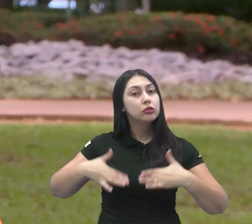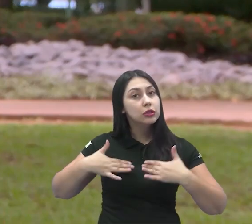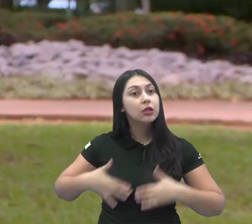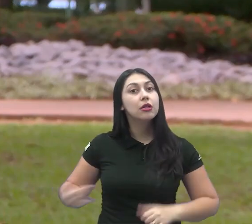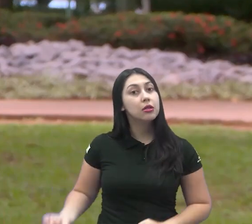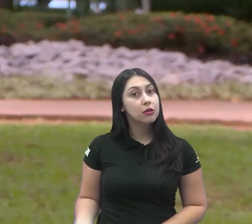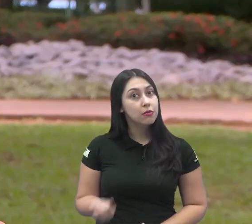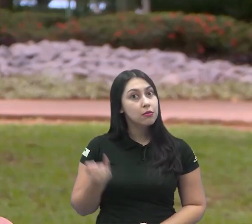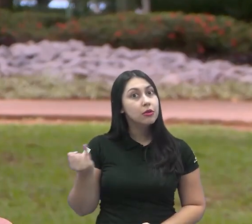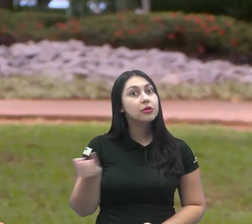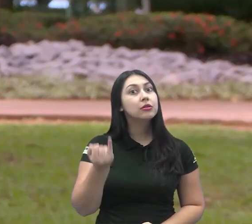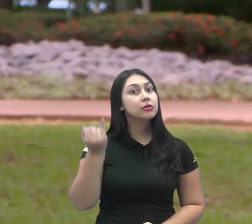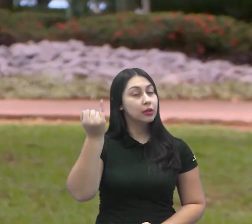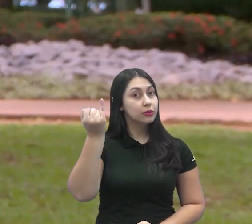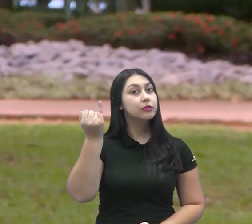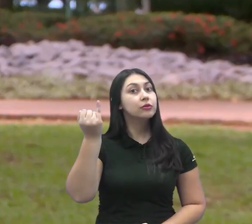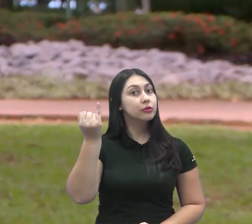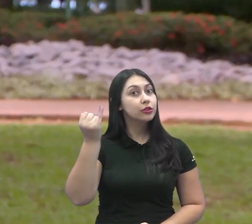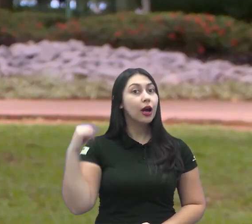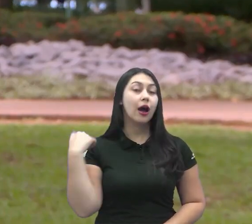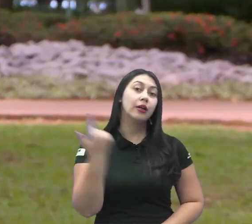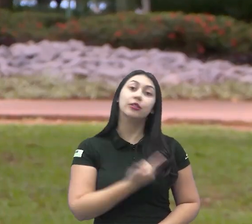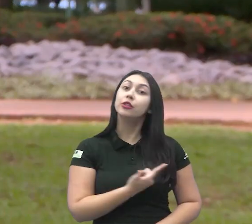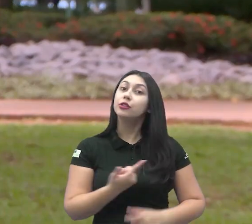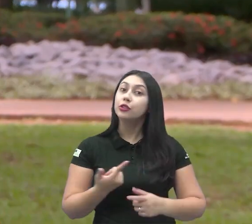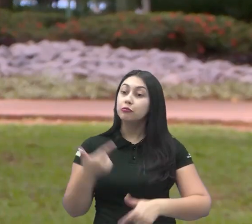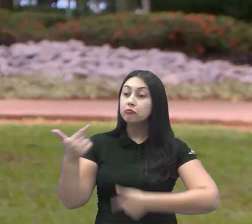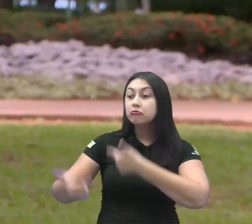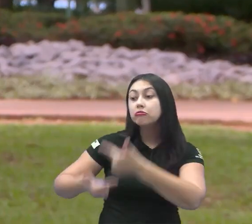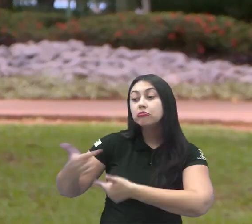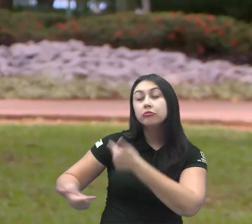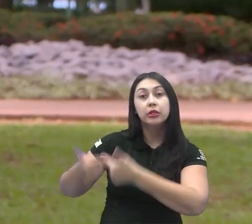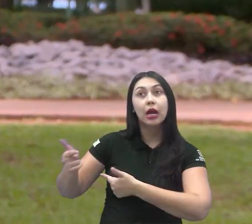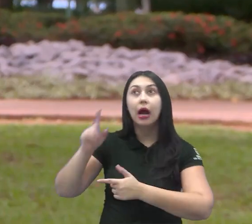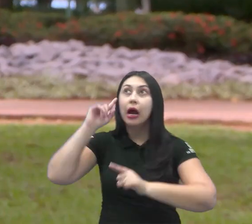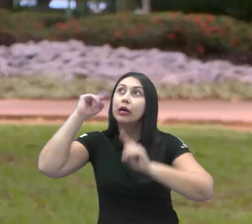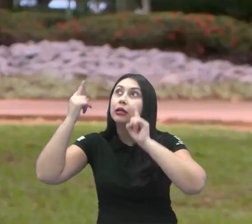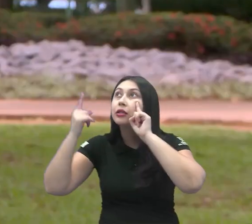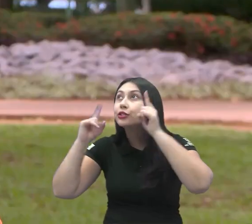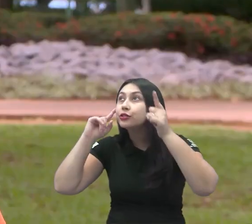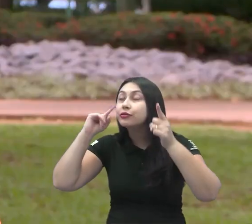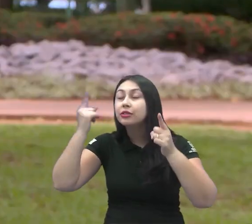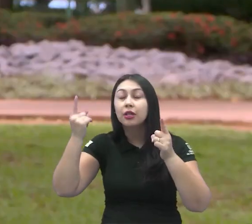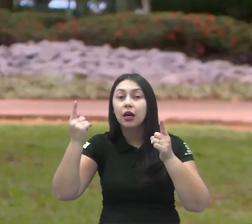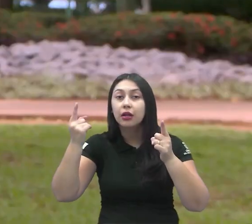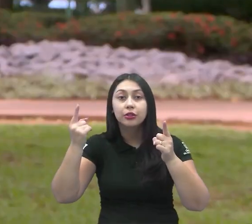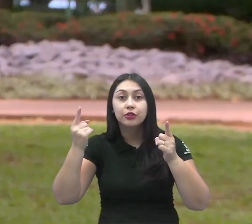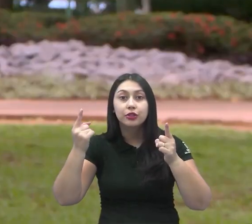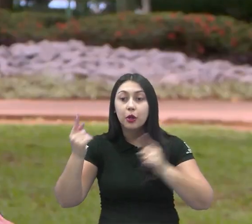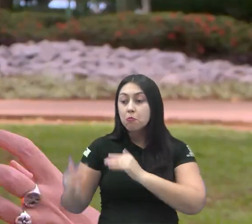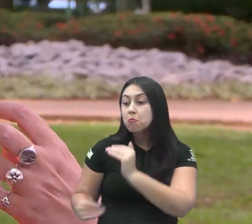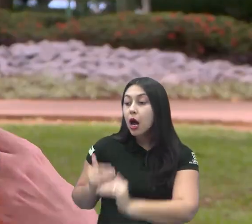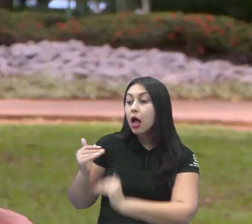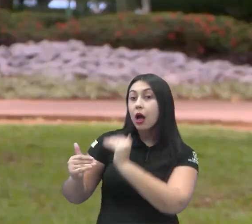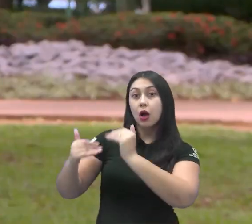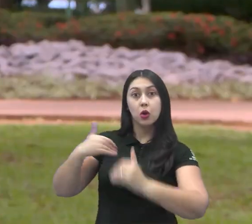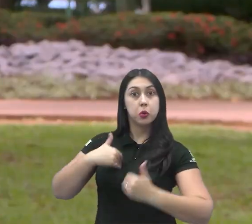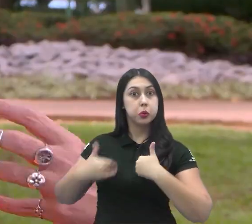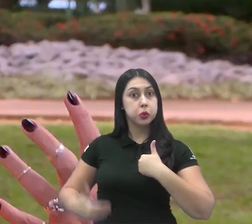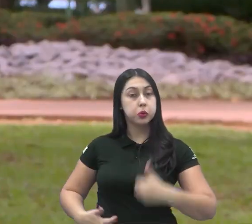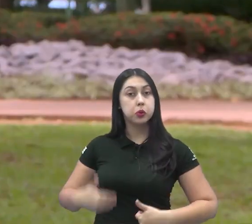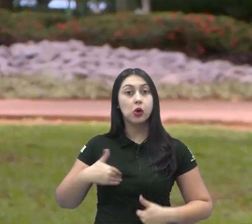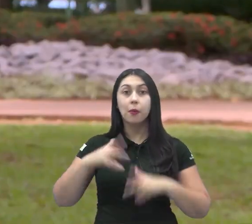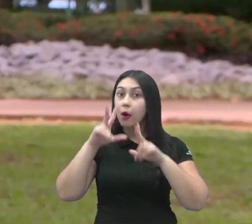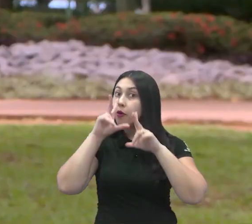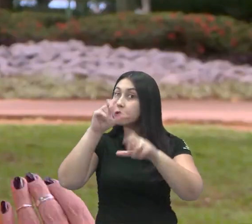ele é fundamental, a gente... para produzir, né, para ter criatividade, para ter desempenho